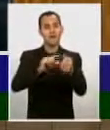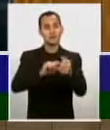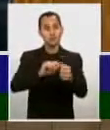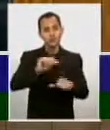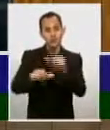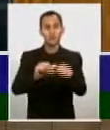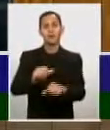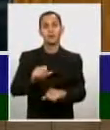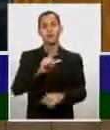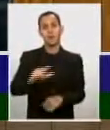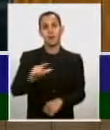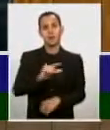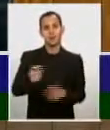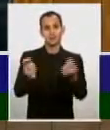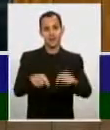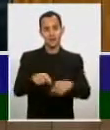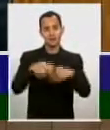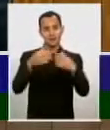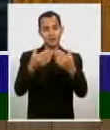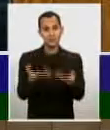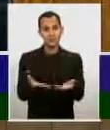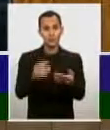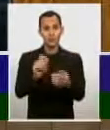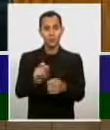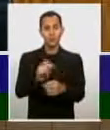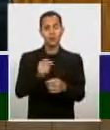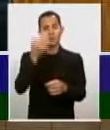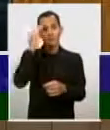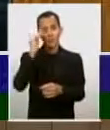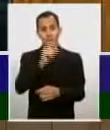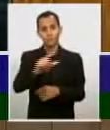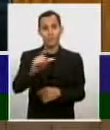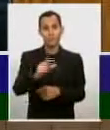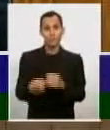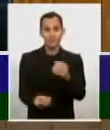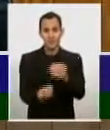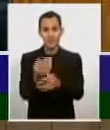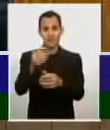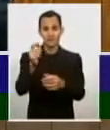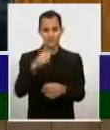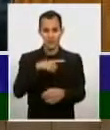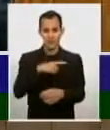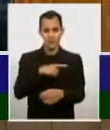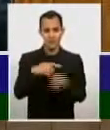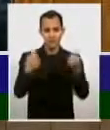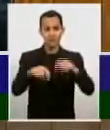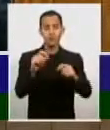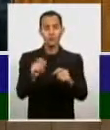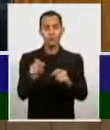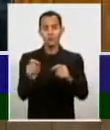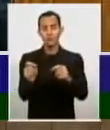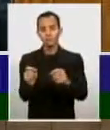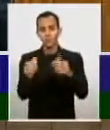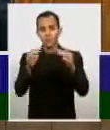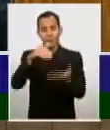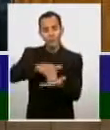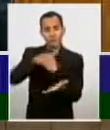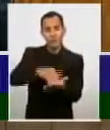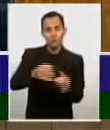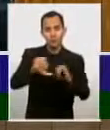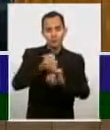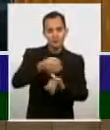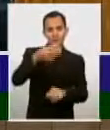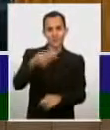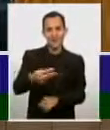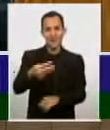em parágrafos. Diante disso, entende-se que os parágrafos criados devem estar ao final do inciso 3